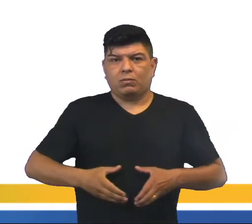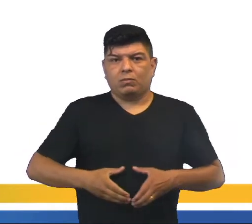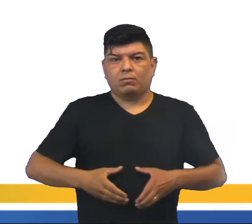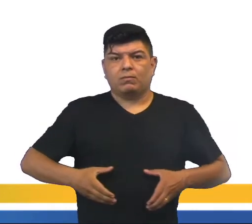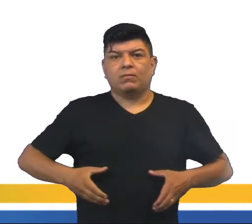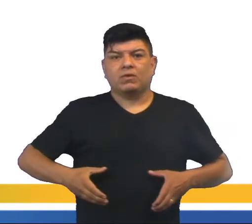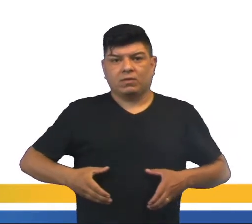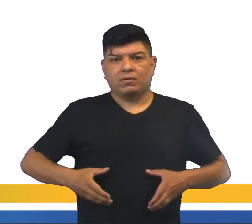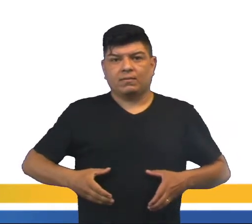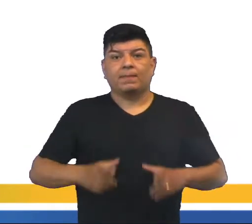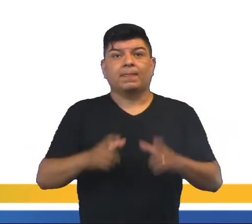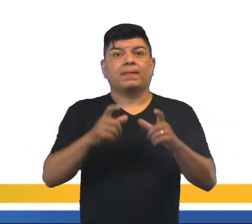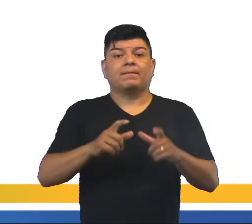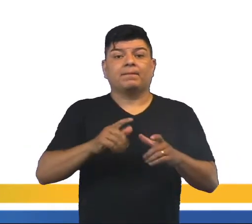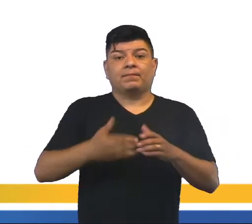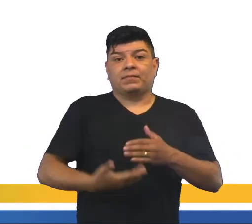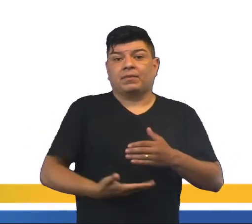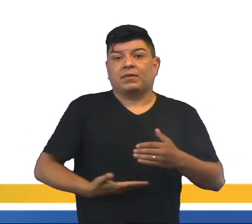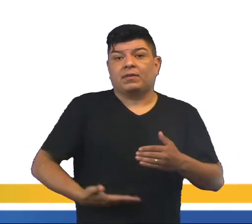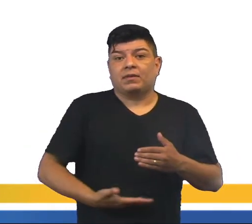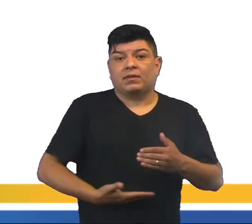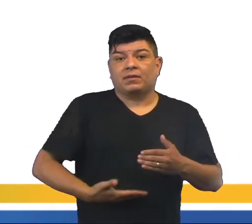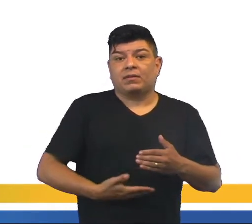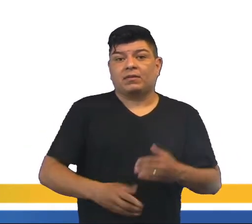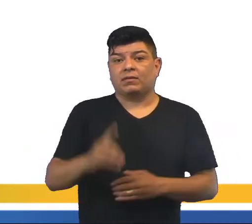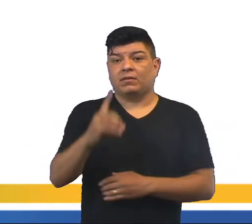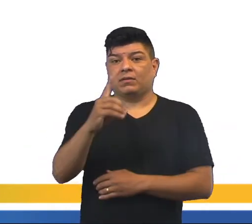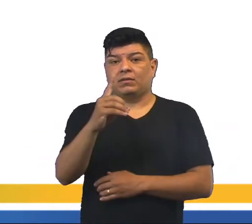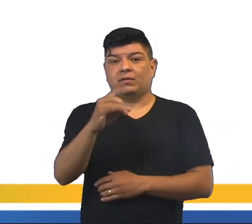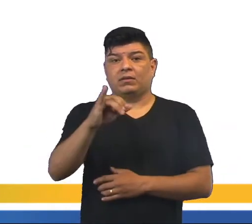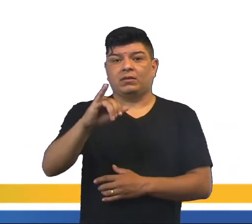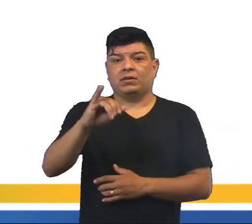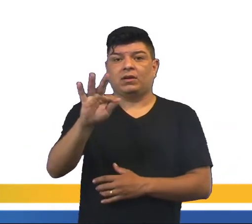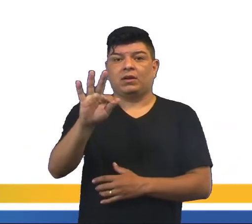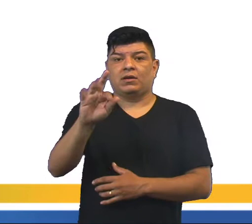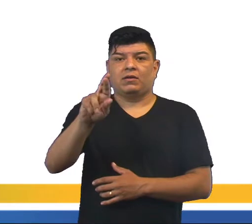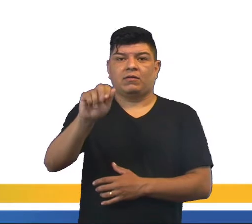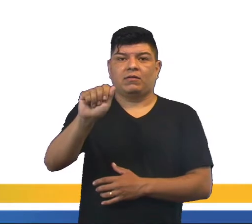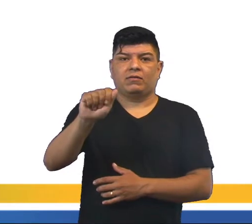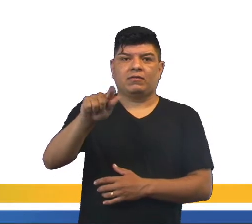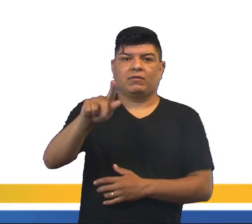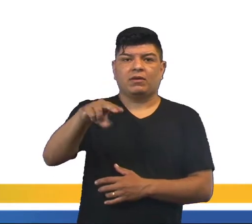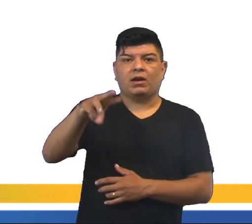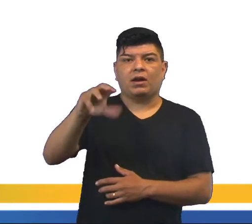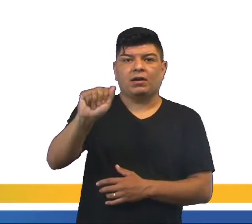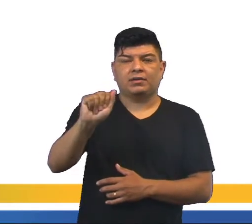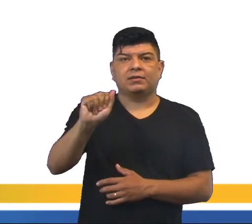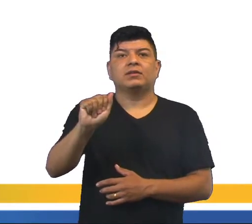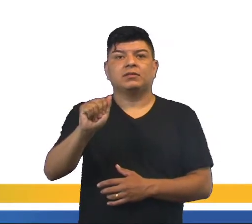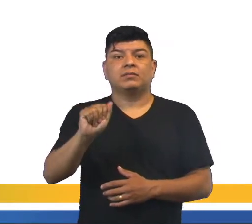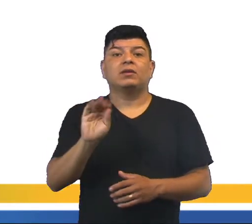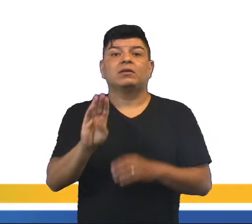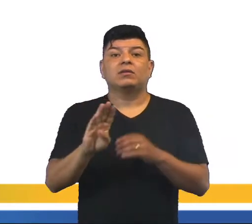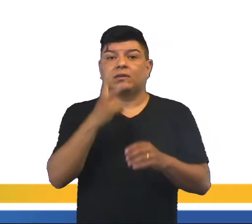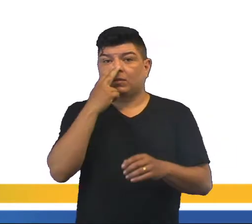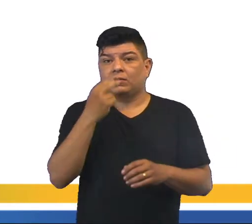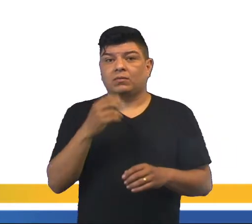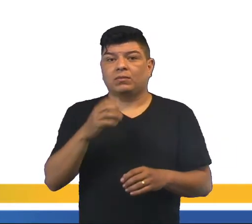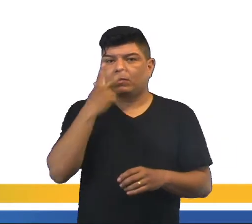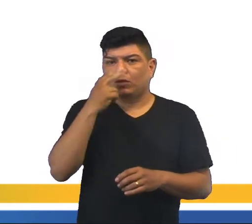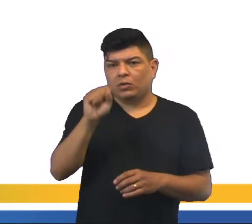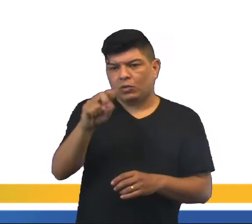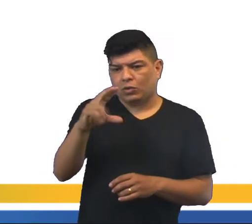está localizado logo abaixo do diafragma. Nesse órgão, o bolo alimentar sofre a ação do suco